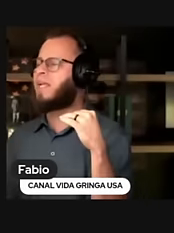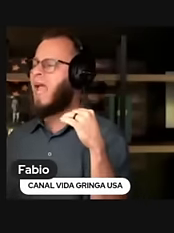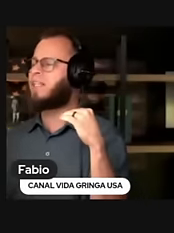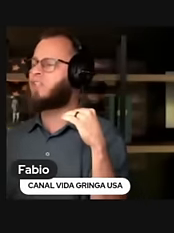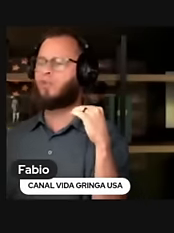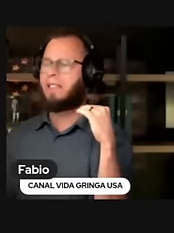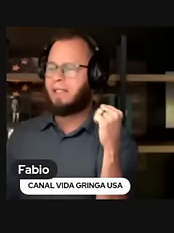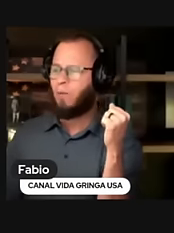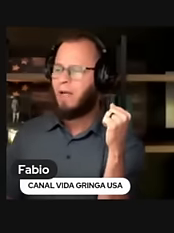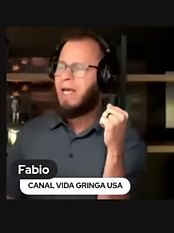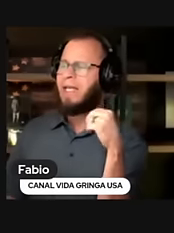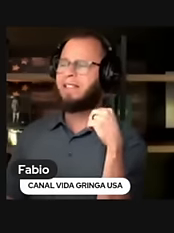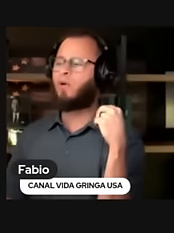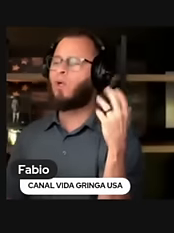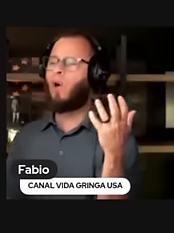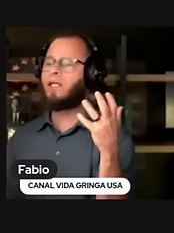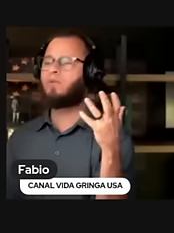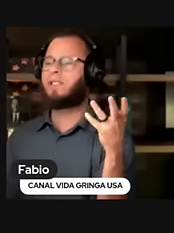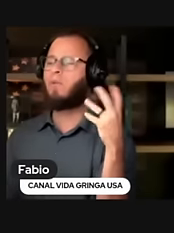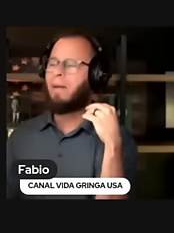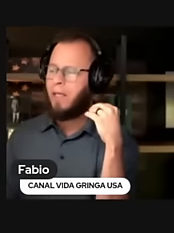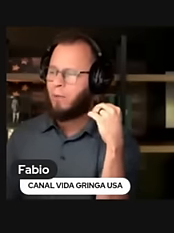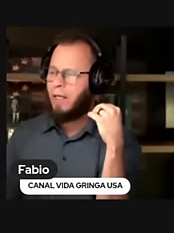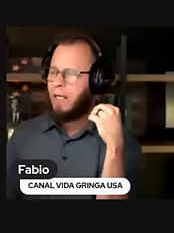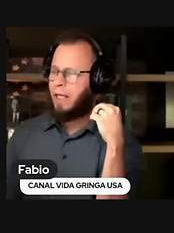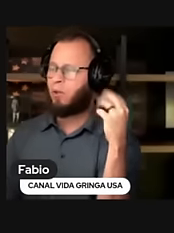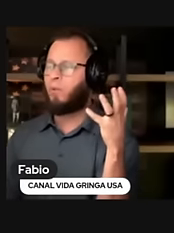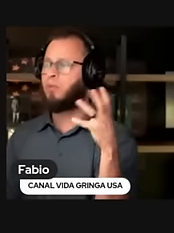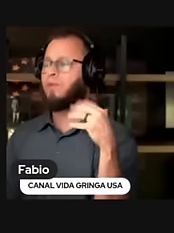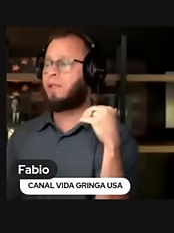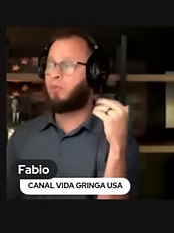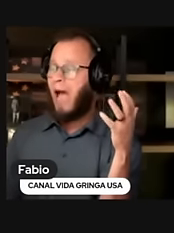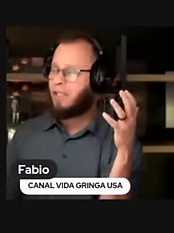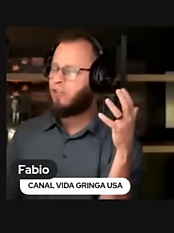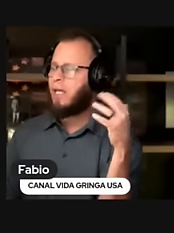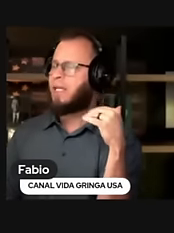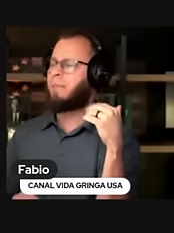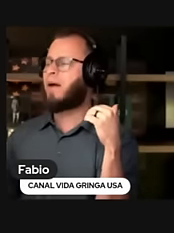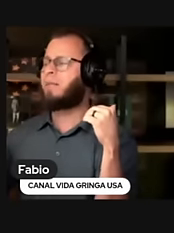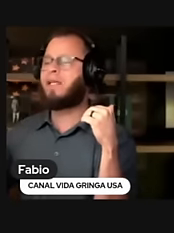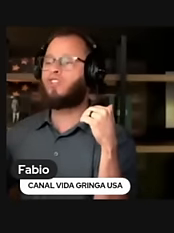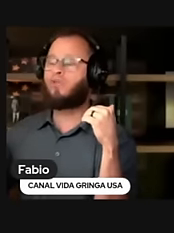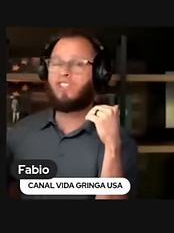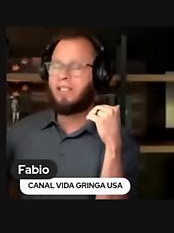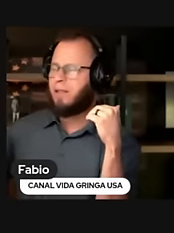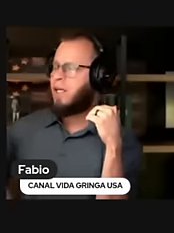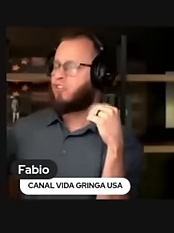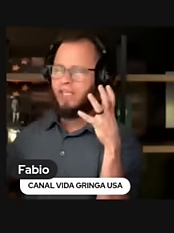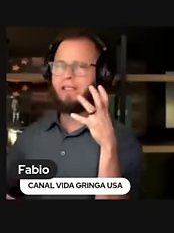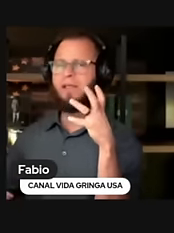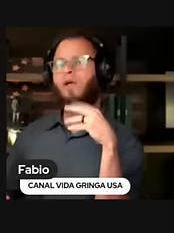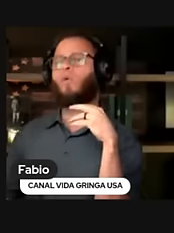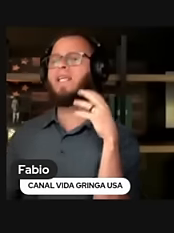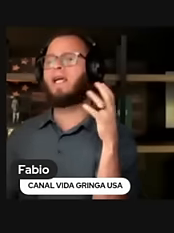qualquer instituição que se coloque no seu caminho incluindo tribunais e departamentos de Justiça